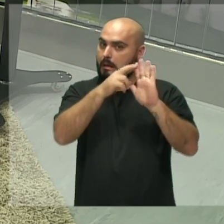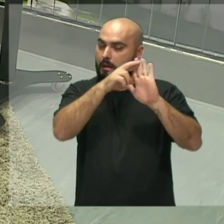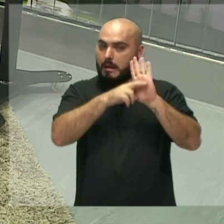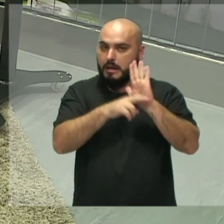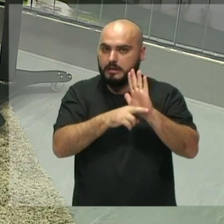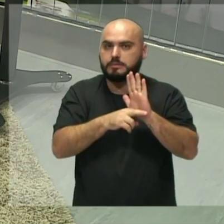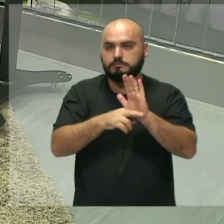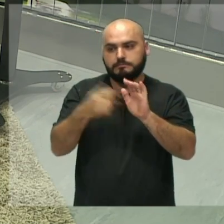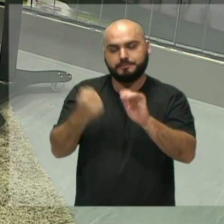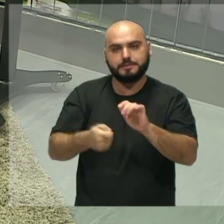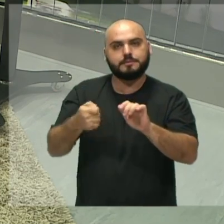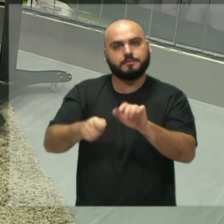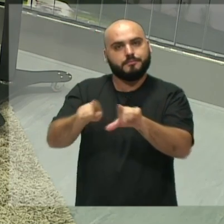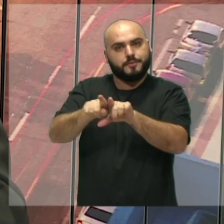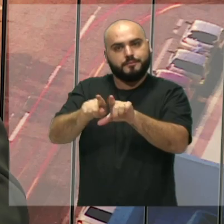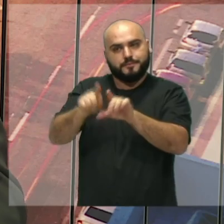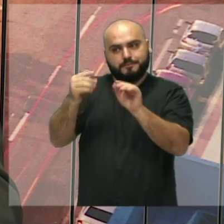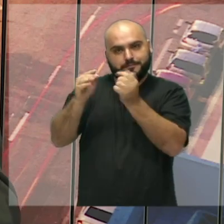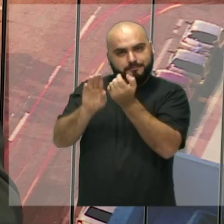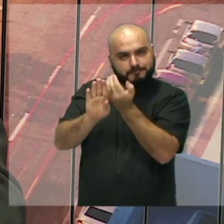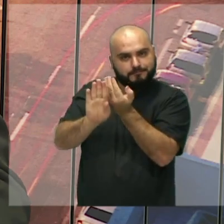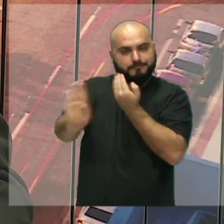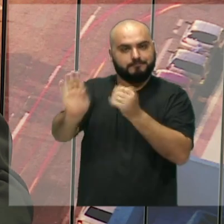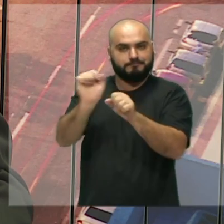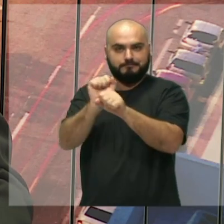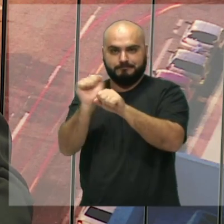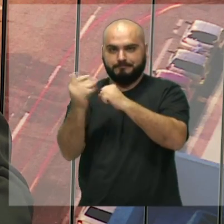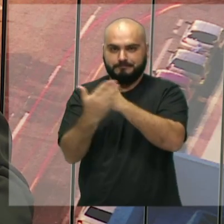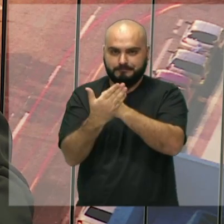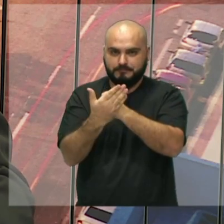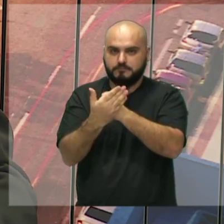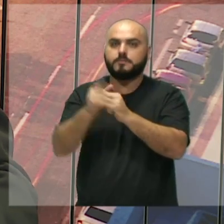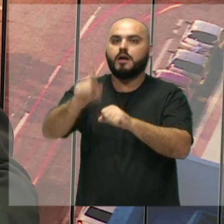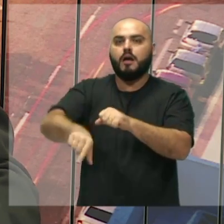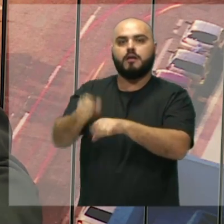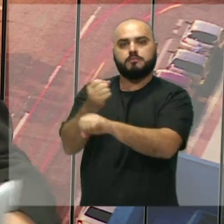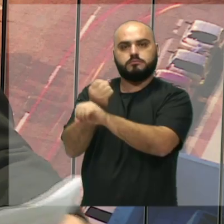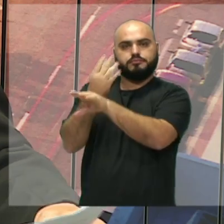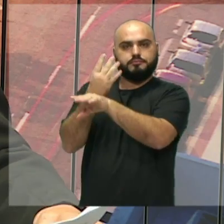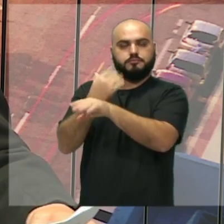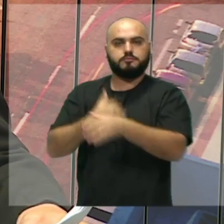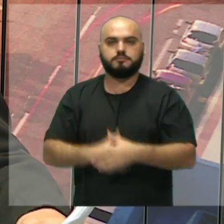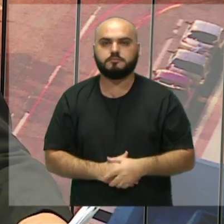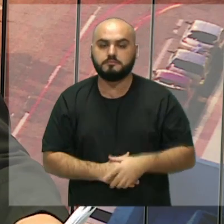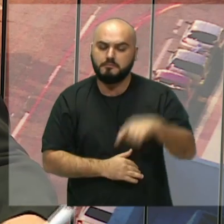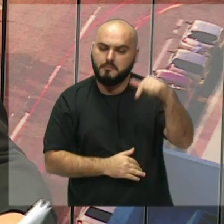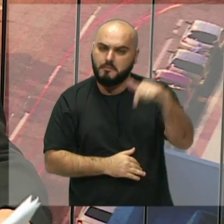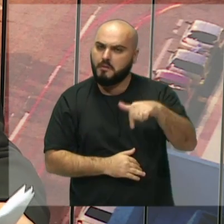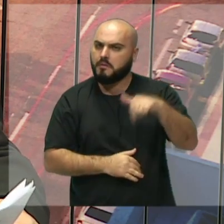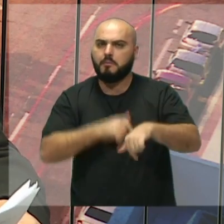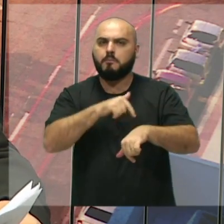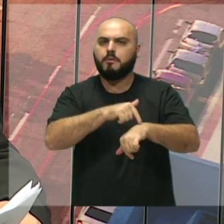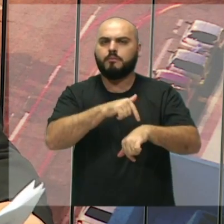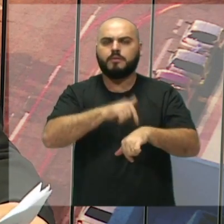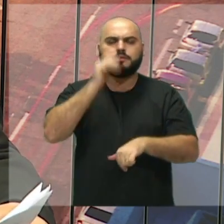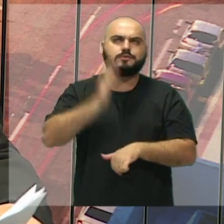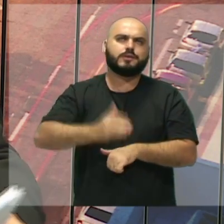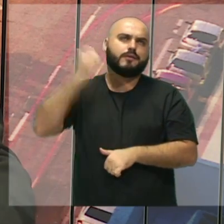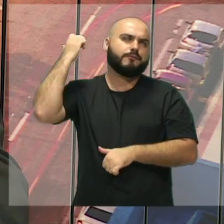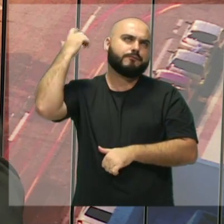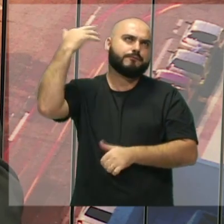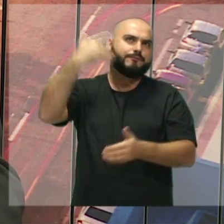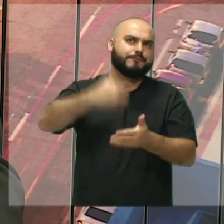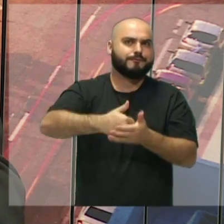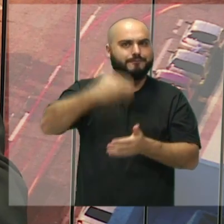nossa entrevista é remota. Este é um programa que se tornou um espaço tradicional para os parlamentares de